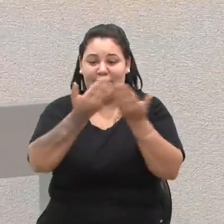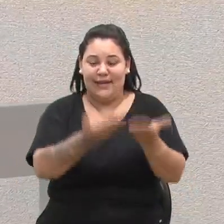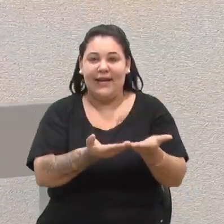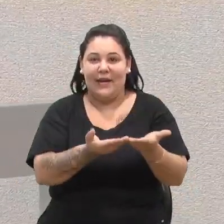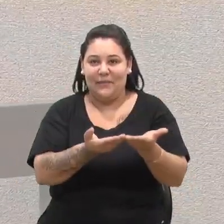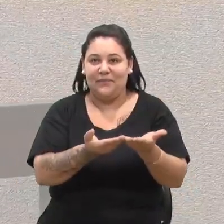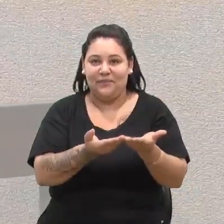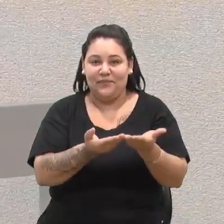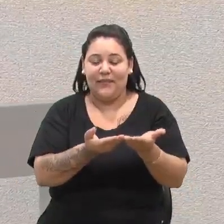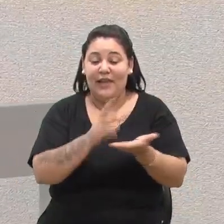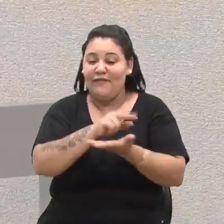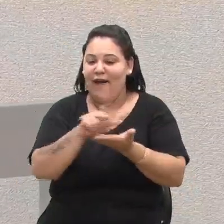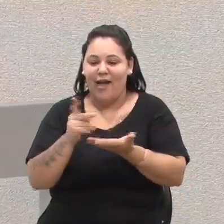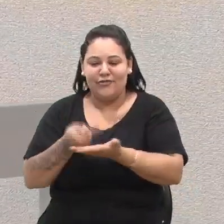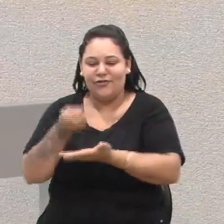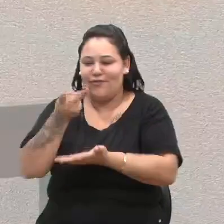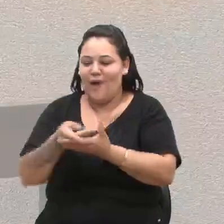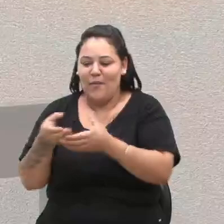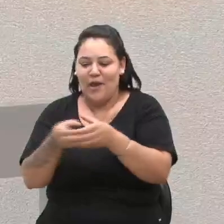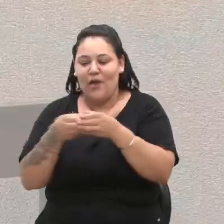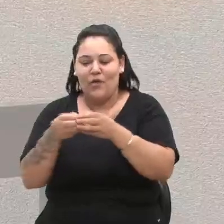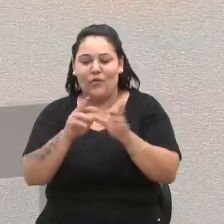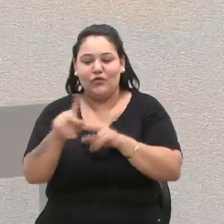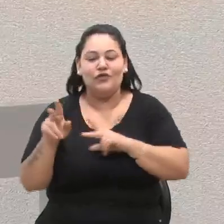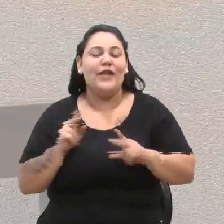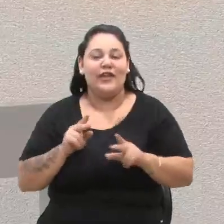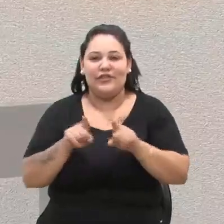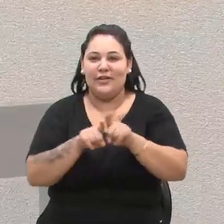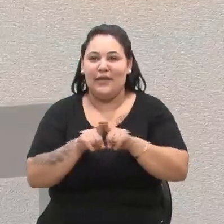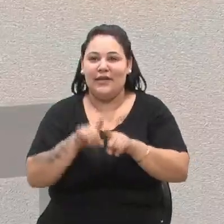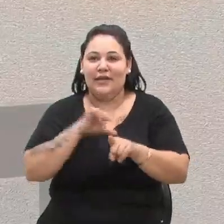e assessorias. Dá um total de R$